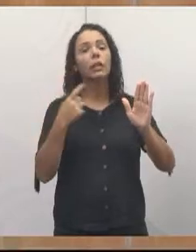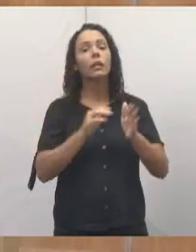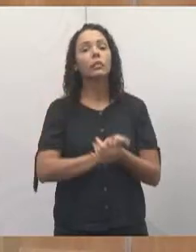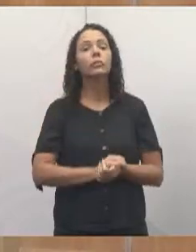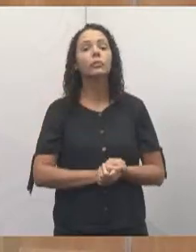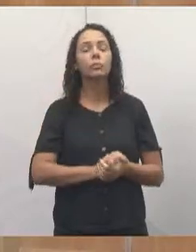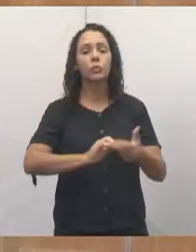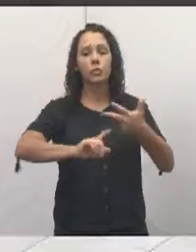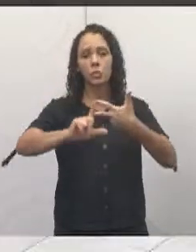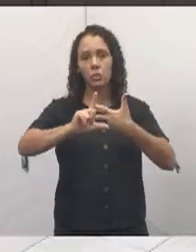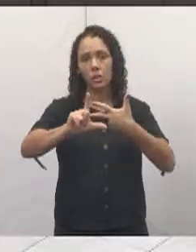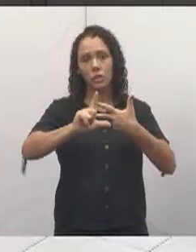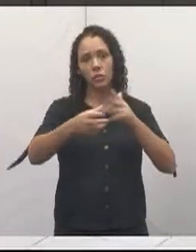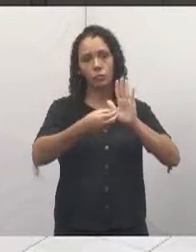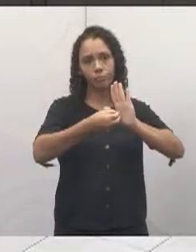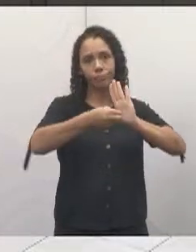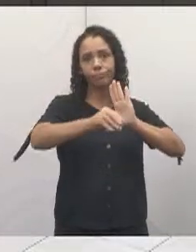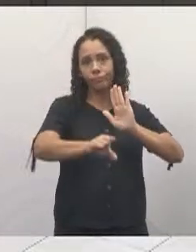Legislativo.